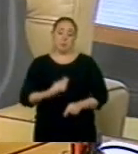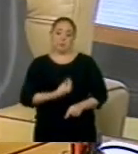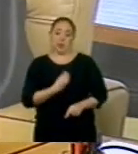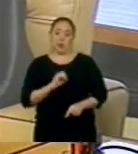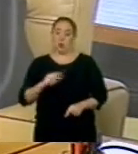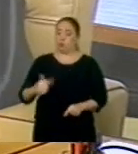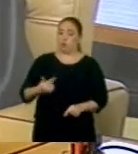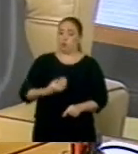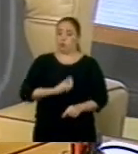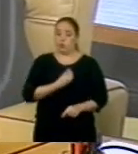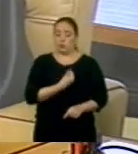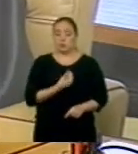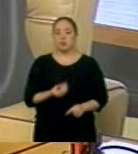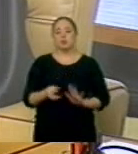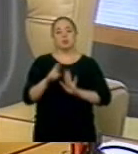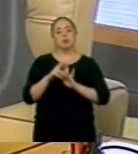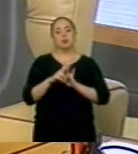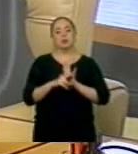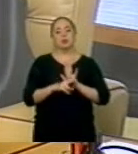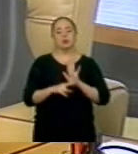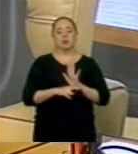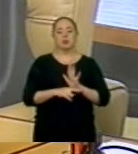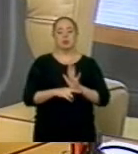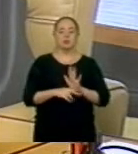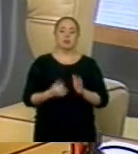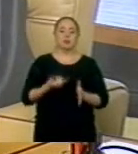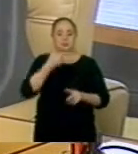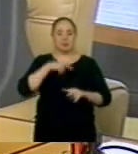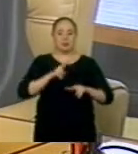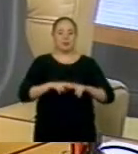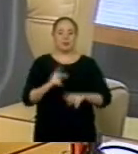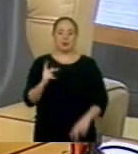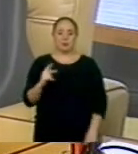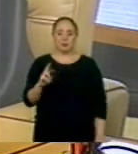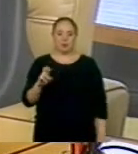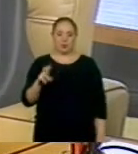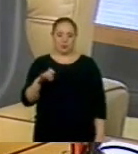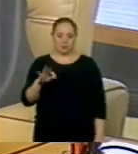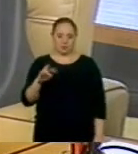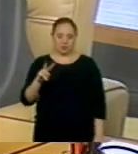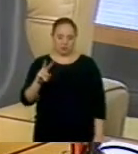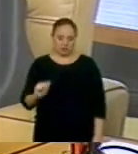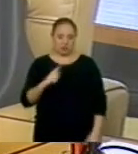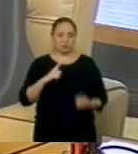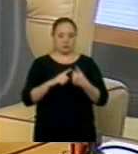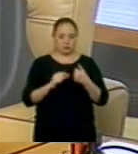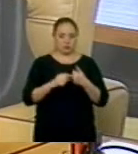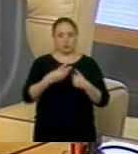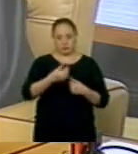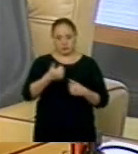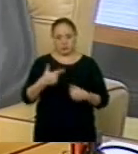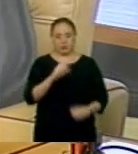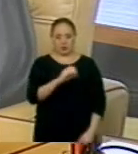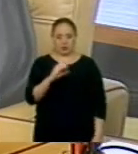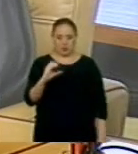não dos requisitos para a decretação da preventiva, previsto no artigo 312 do Código de Processo Penal,